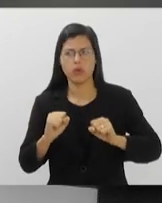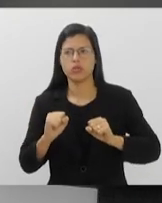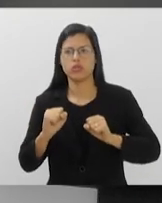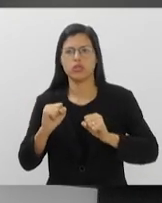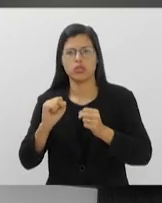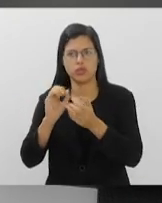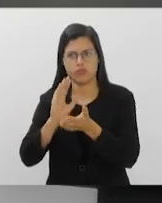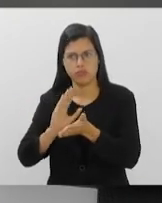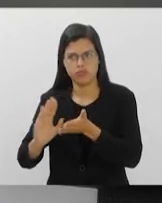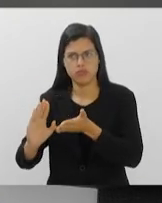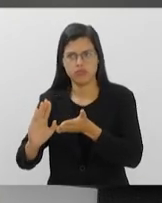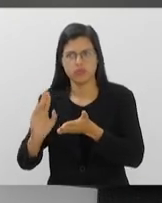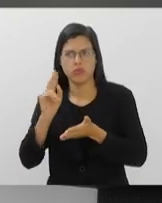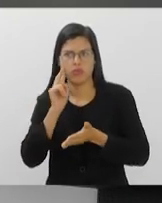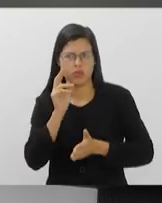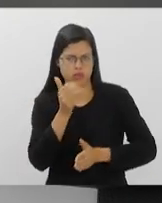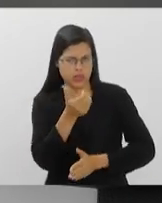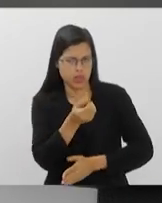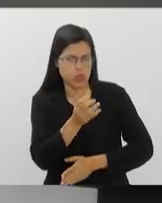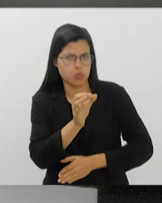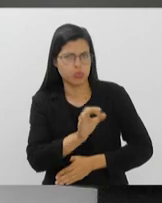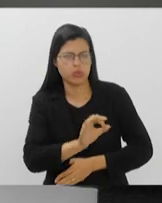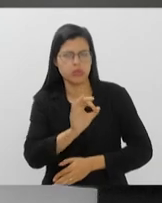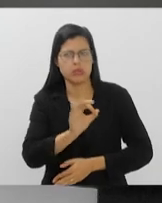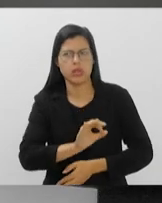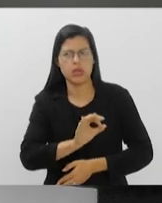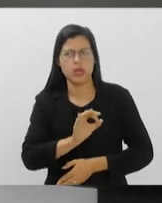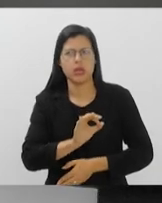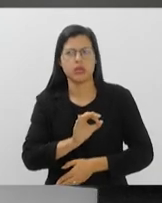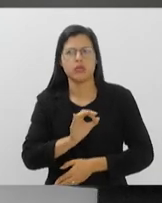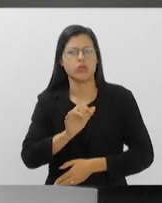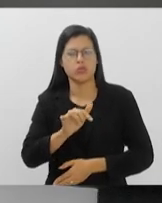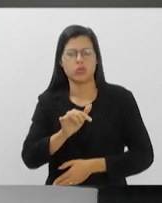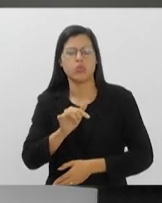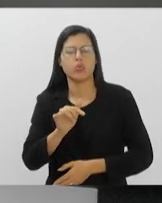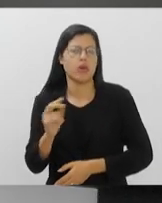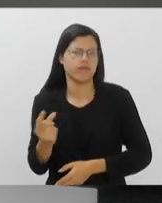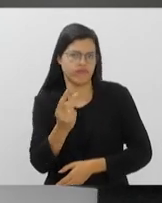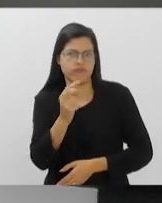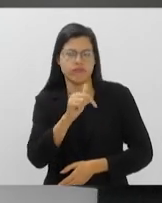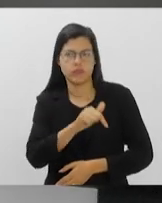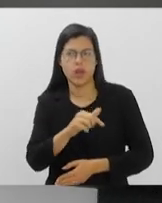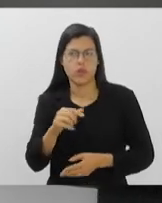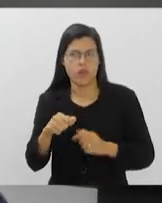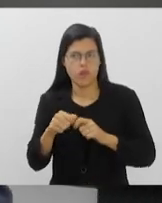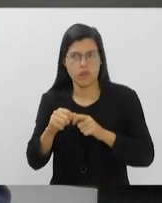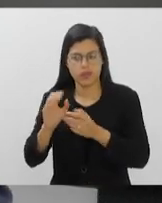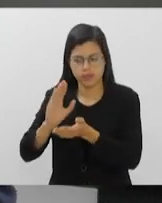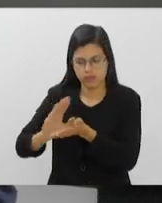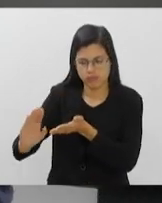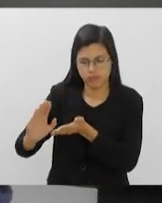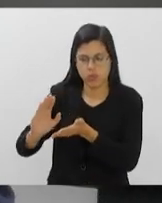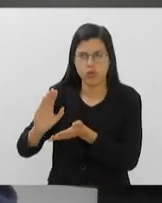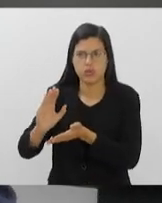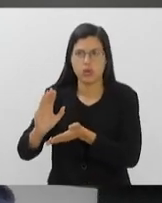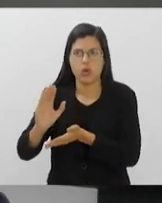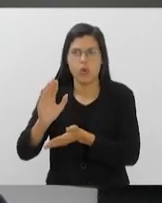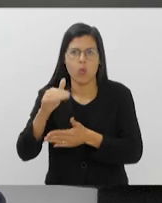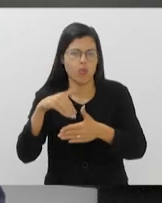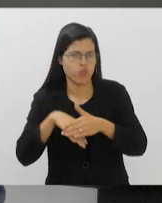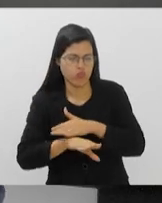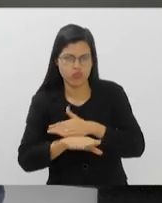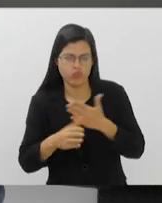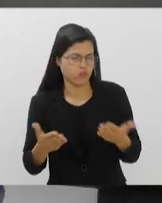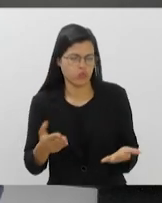vejo lá os meus 6% e tal que eu posso dar x aí eu faço essa doação para o fundo por exemplo no unicipal do Rio de